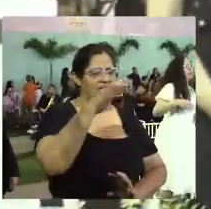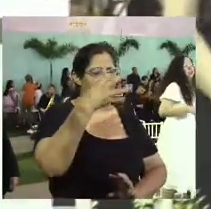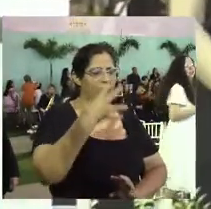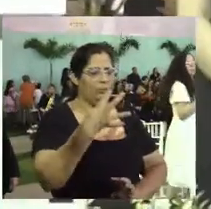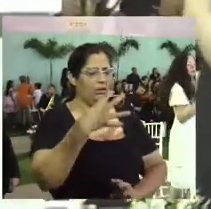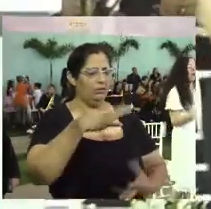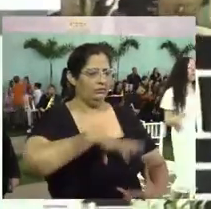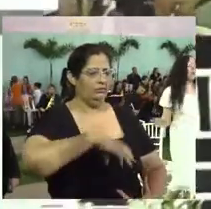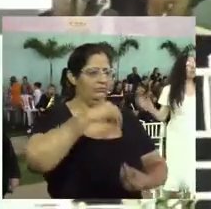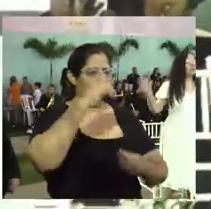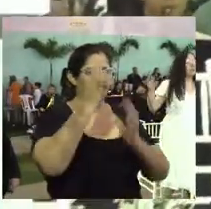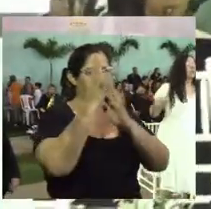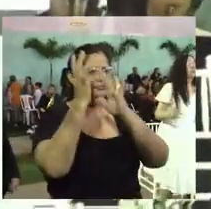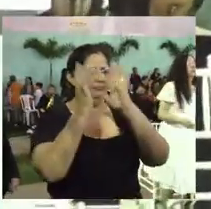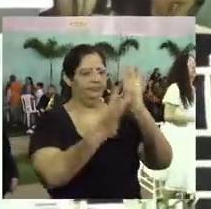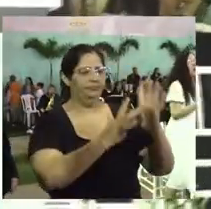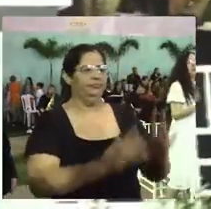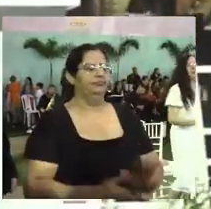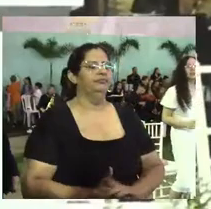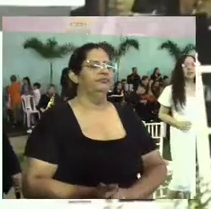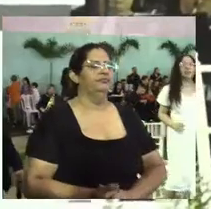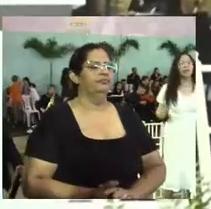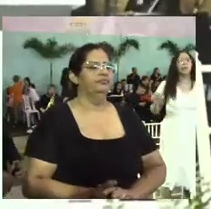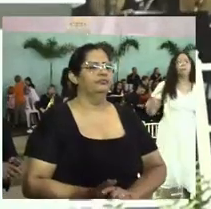e o destino